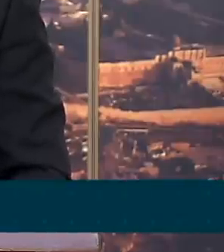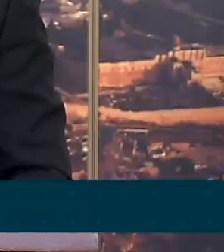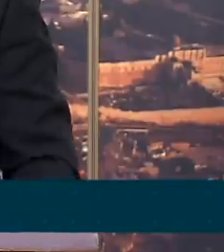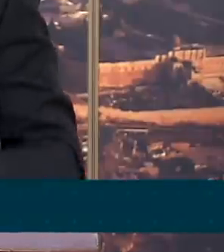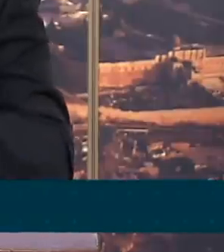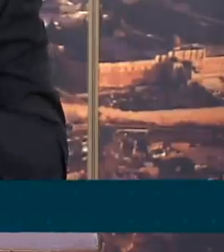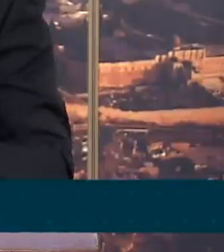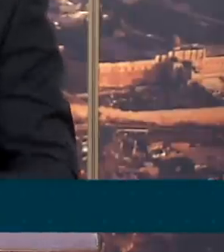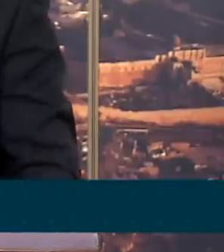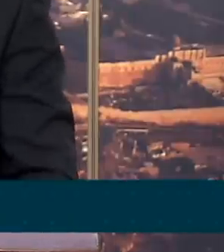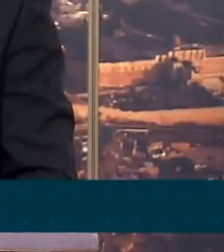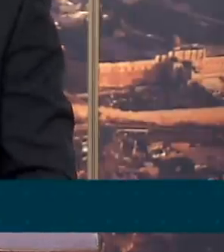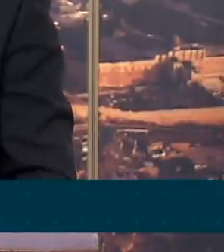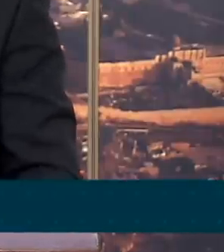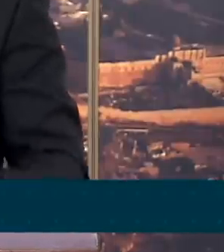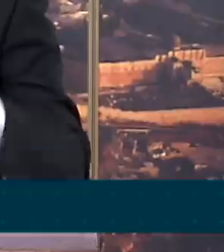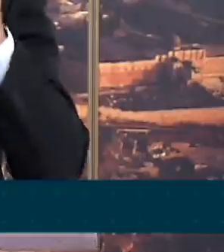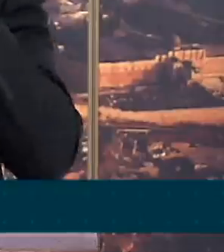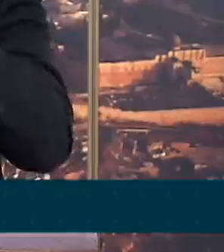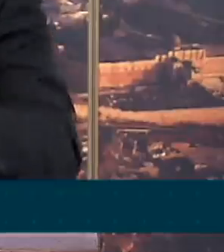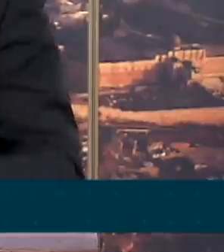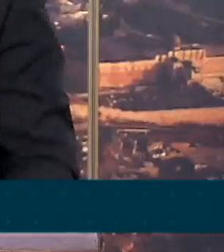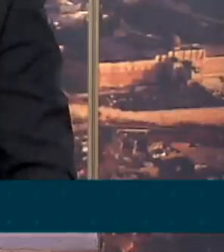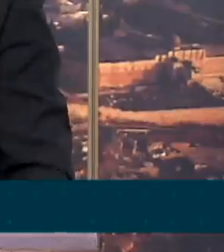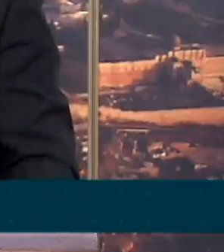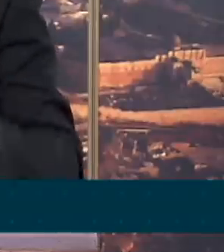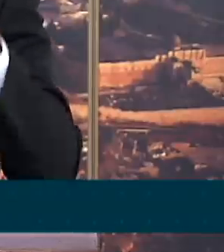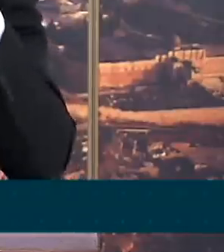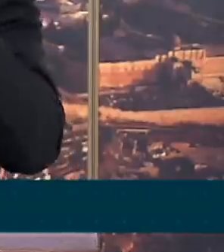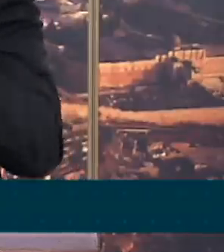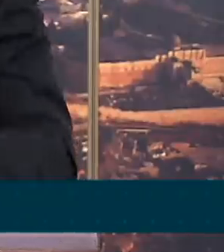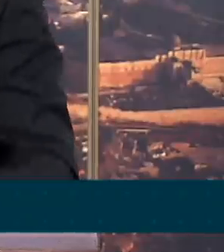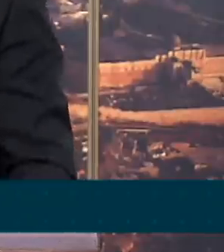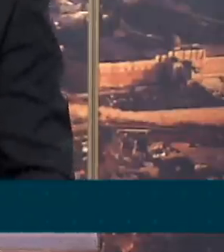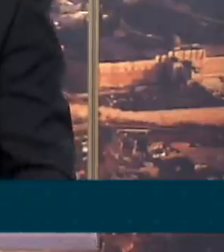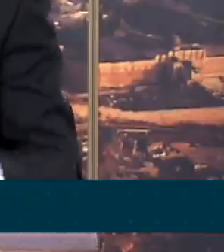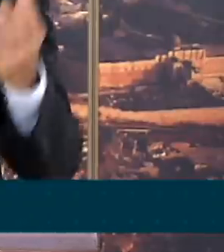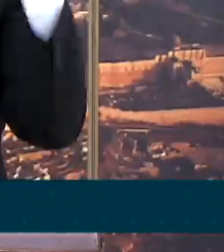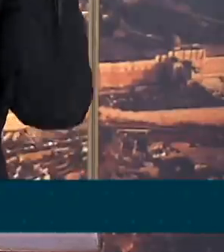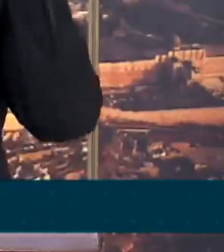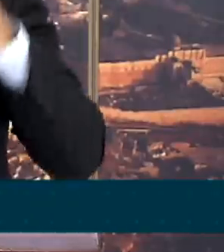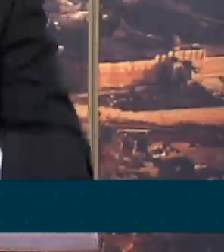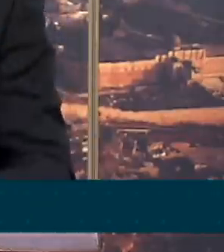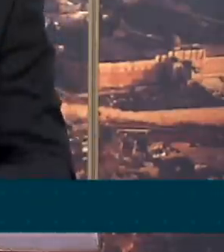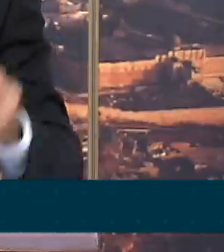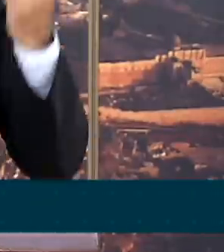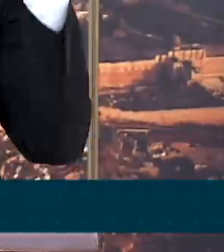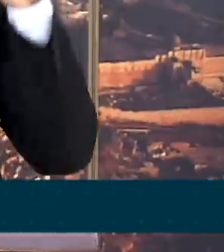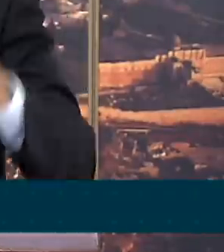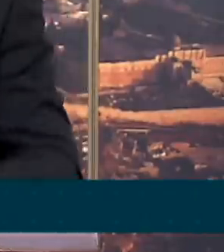1.400 cestas básicas, que já 1.400 foi na Amazônia,